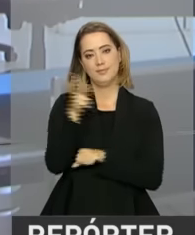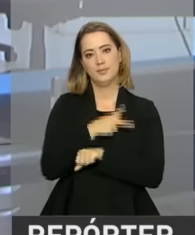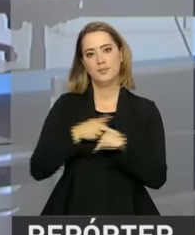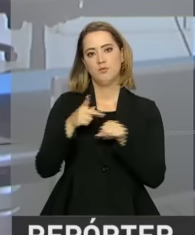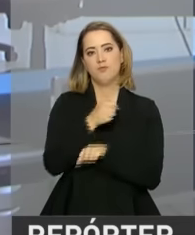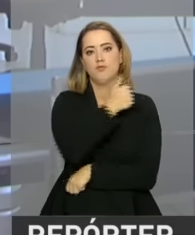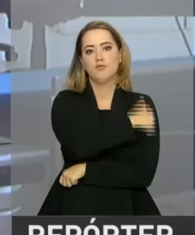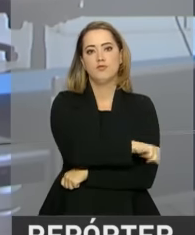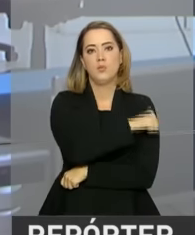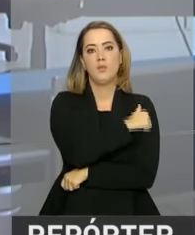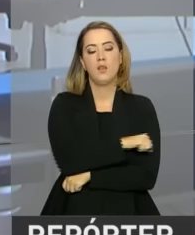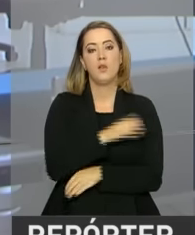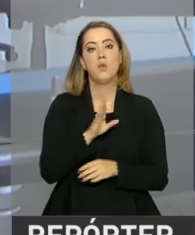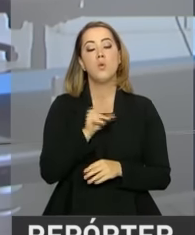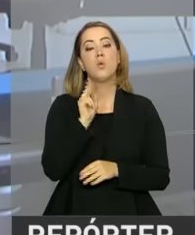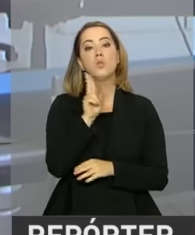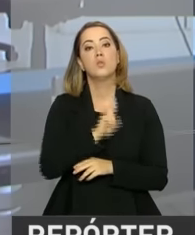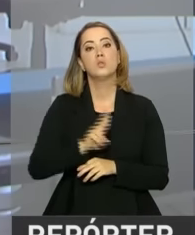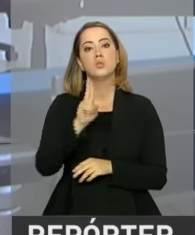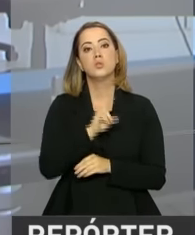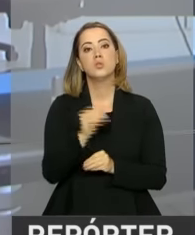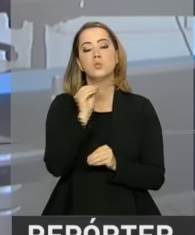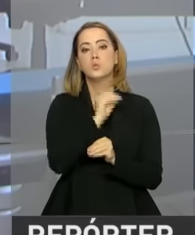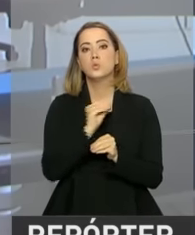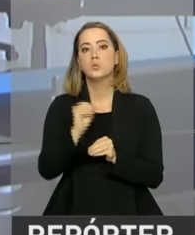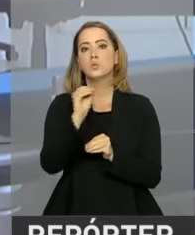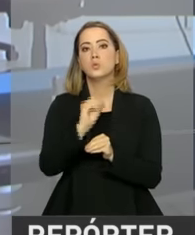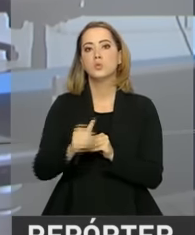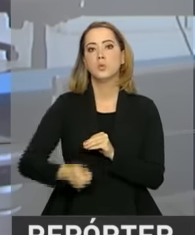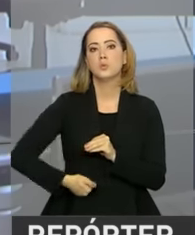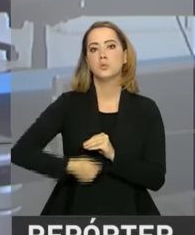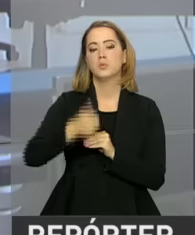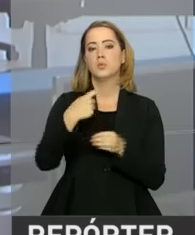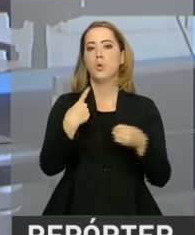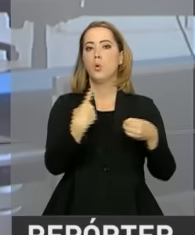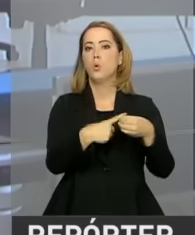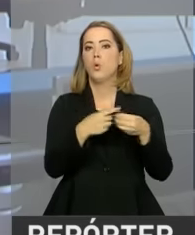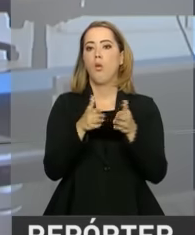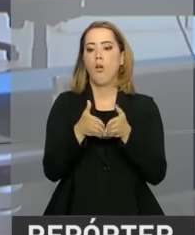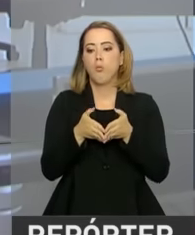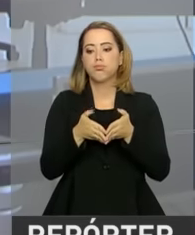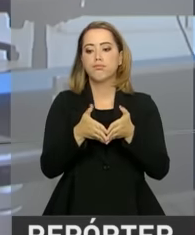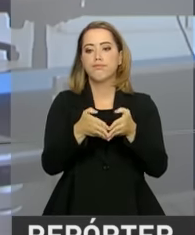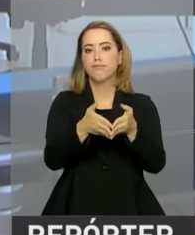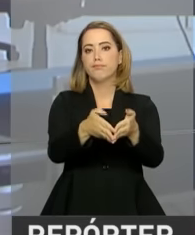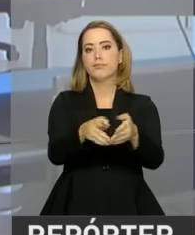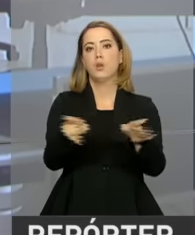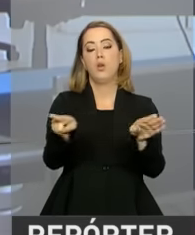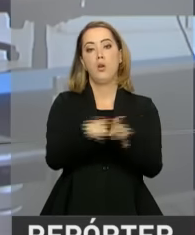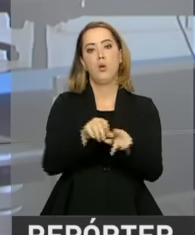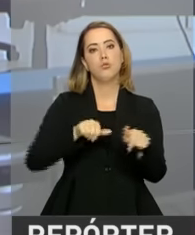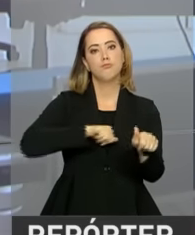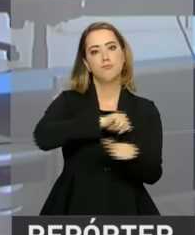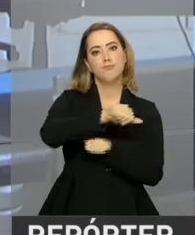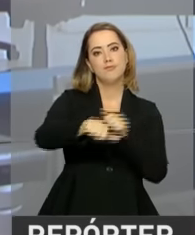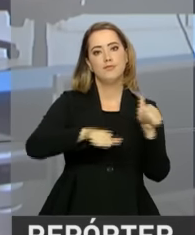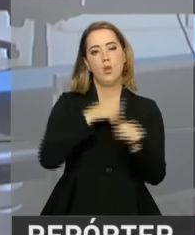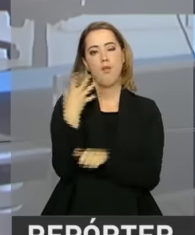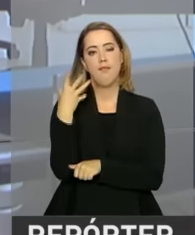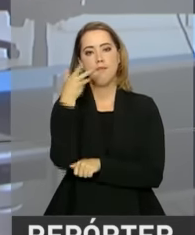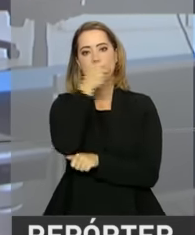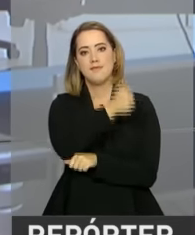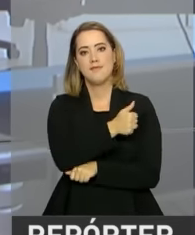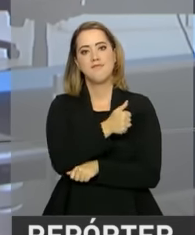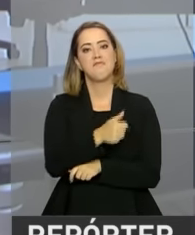os recursos do fundo foram utilizados para revitalizar a zona portuária, que agora está repaginada, mais bonita